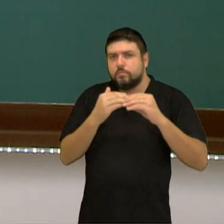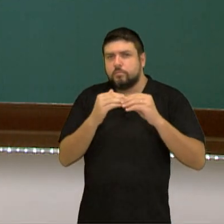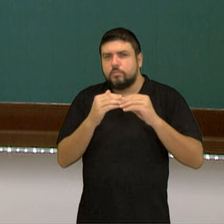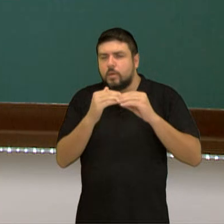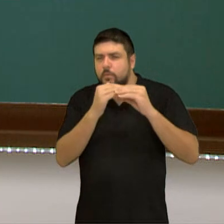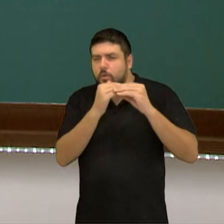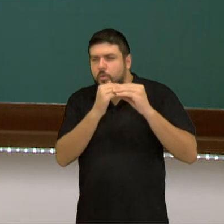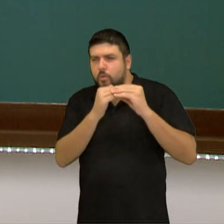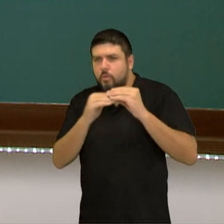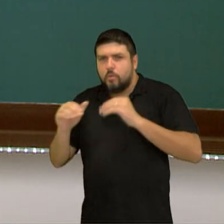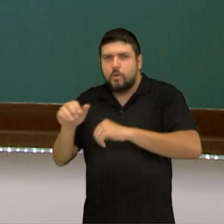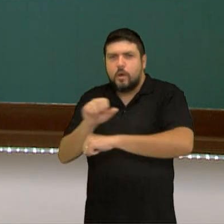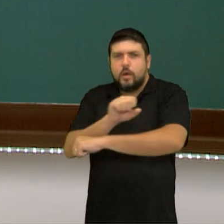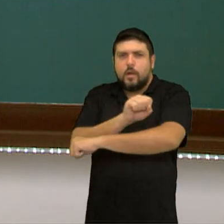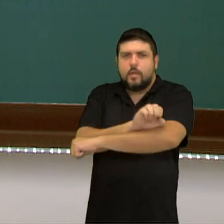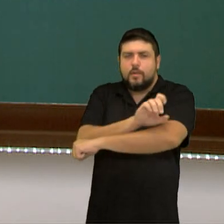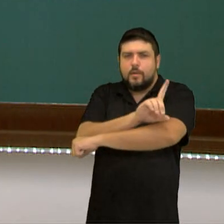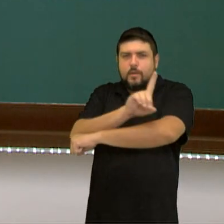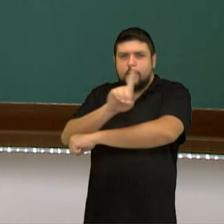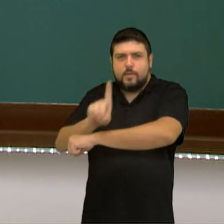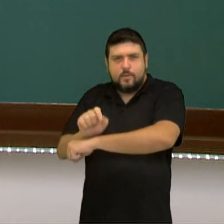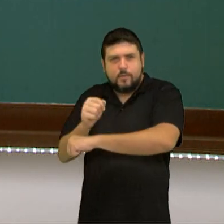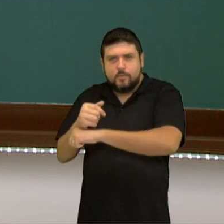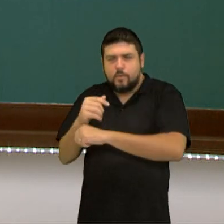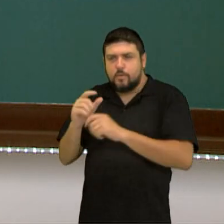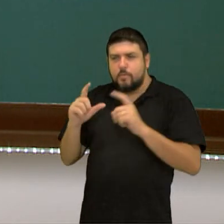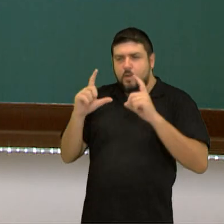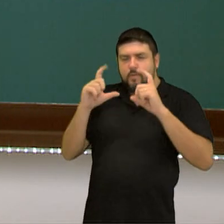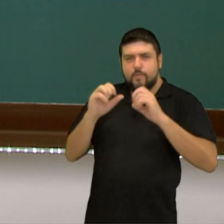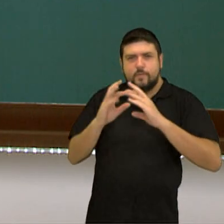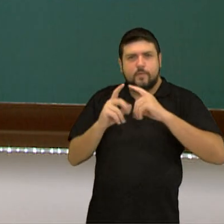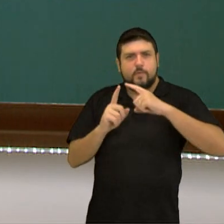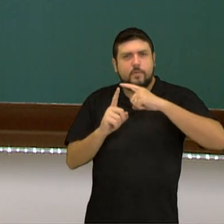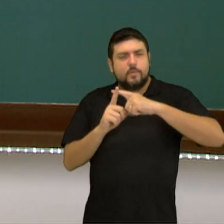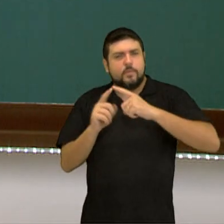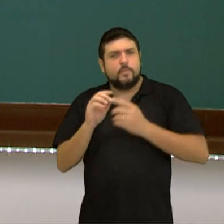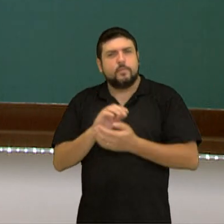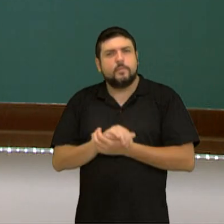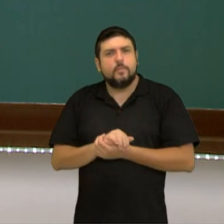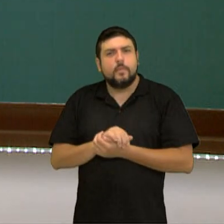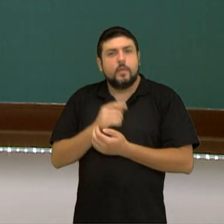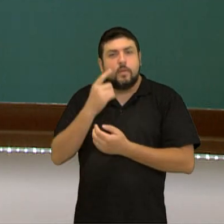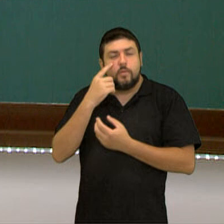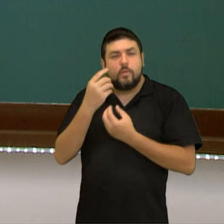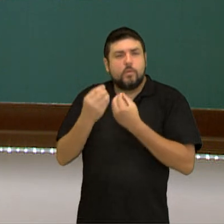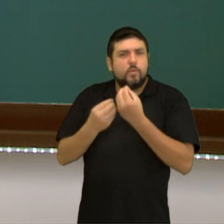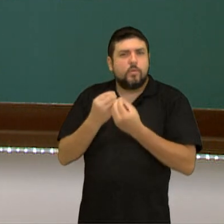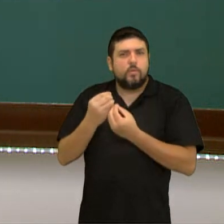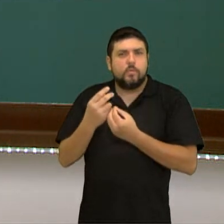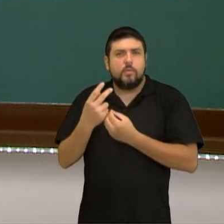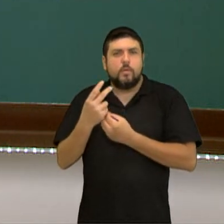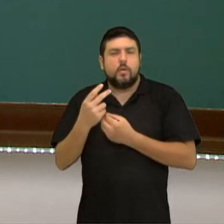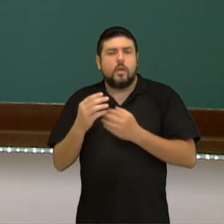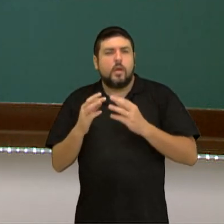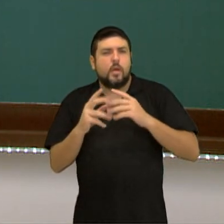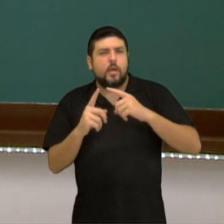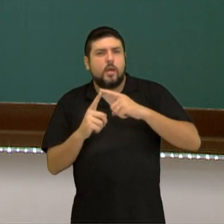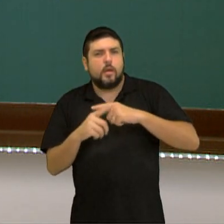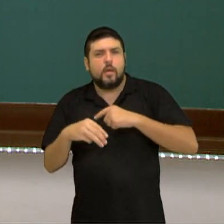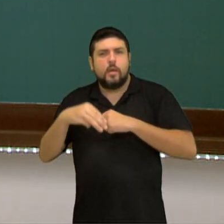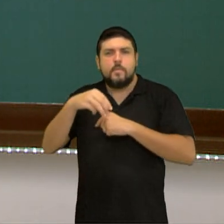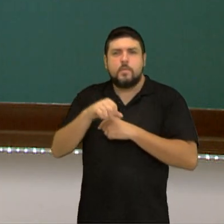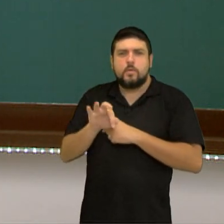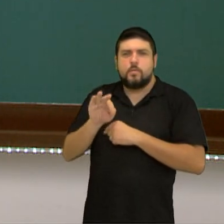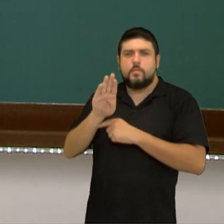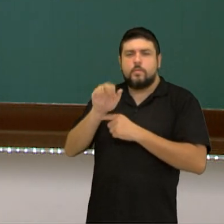Secretaria de Educação uma foto da tua igreja, para a gente ver as características, tá, A igreja de Mandirituba também tem